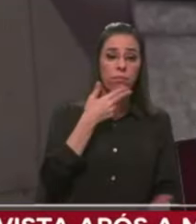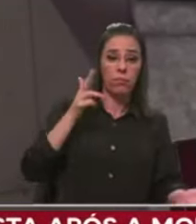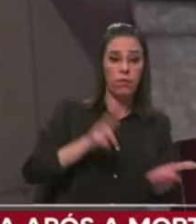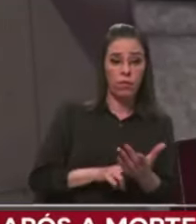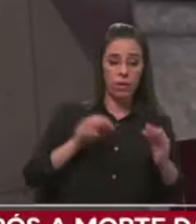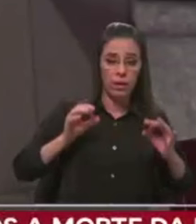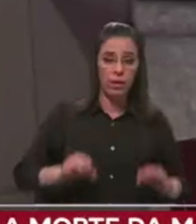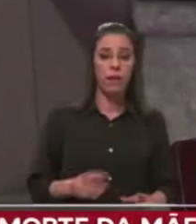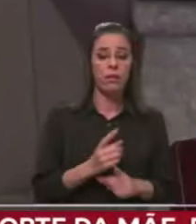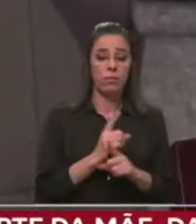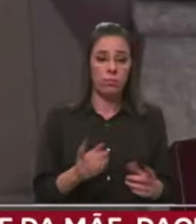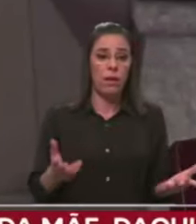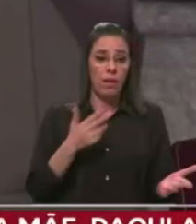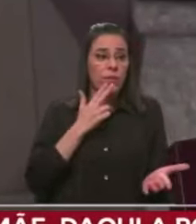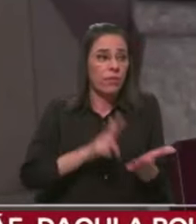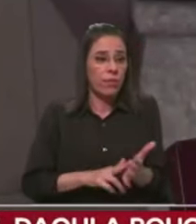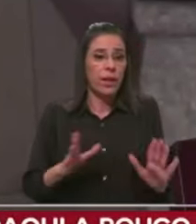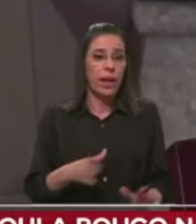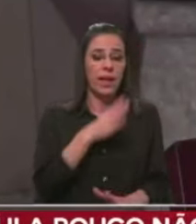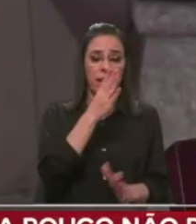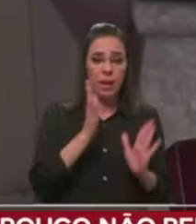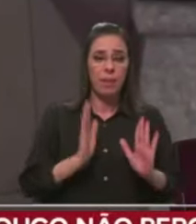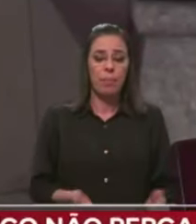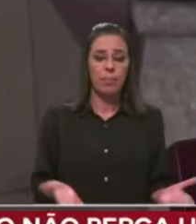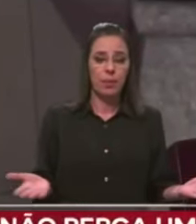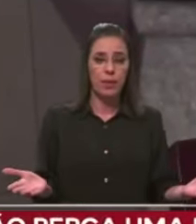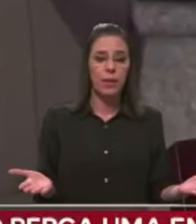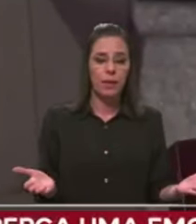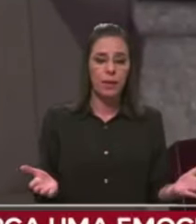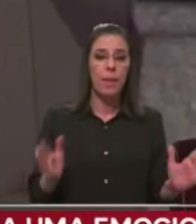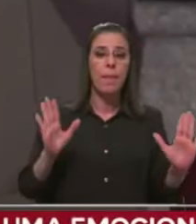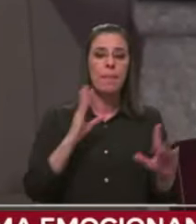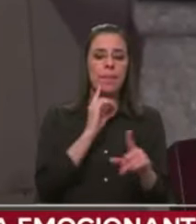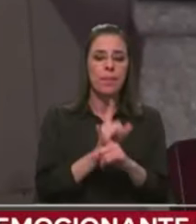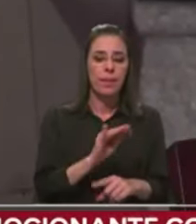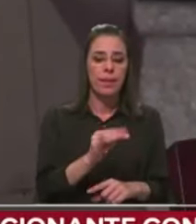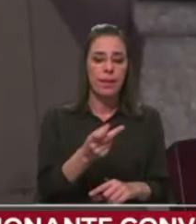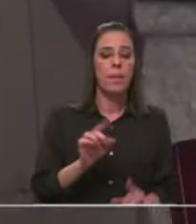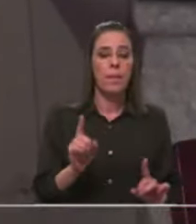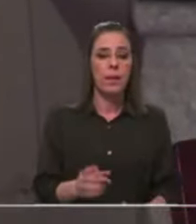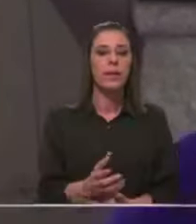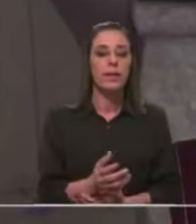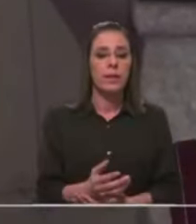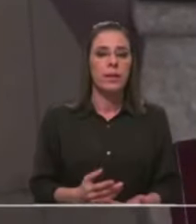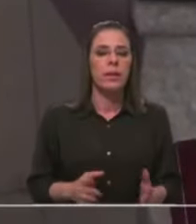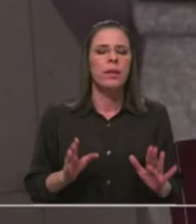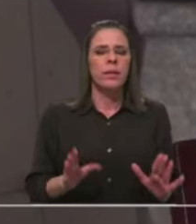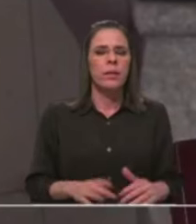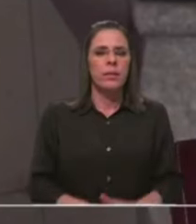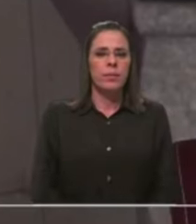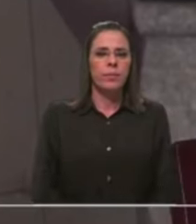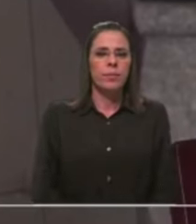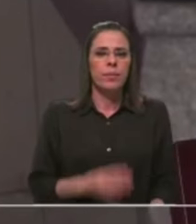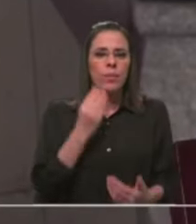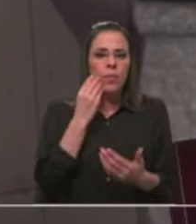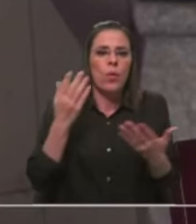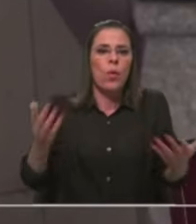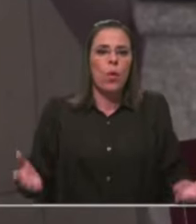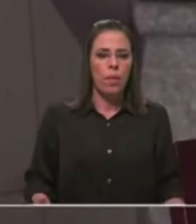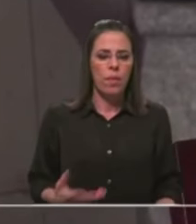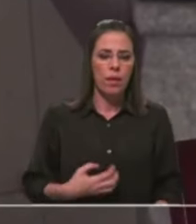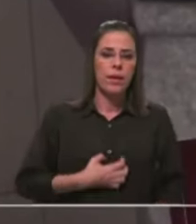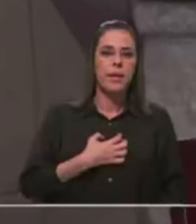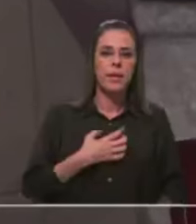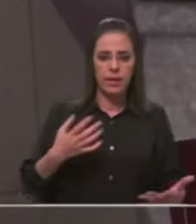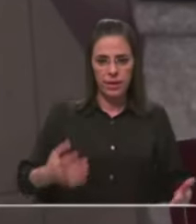verdade porque a verdade tem que ser Dita e mesmo a estar assim como estou ó filema e como é que a Filena